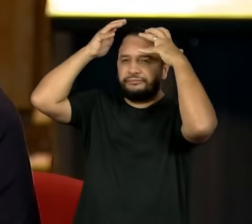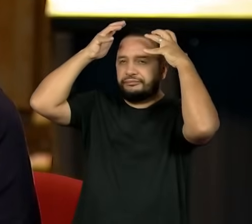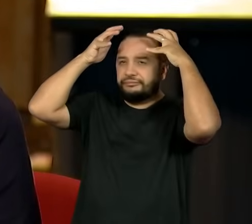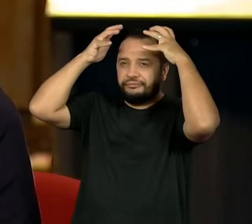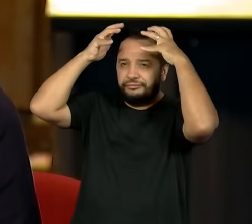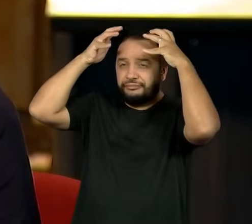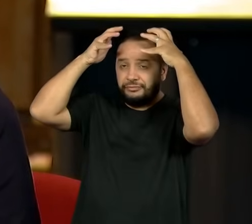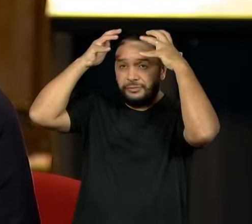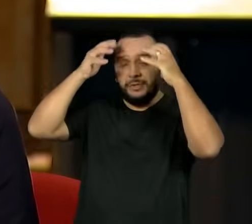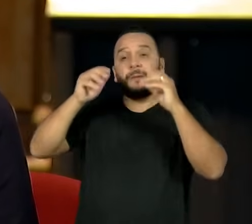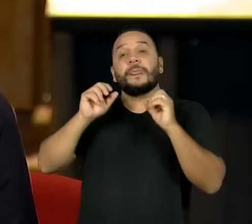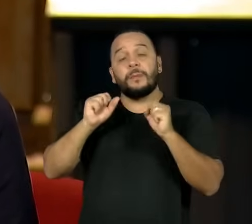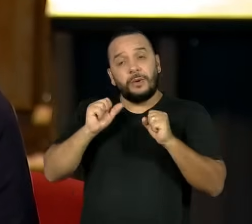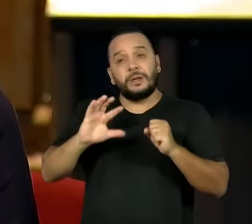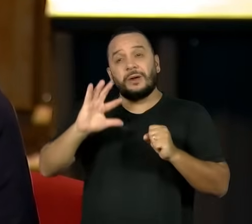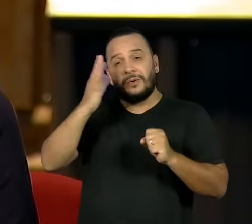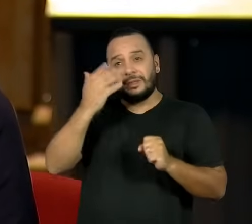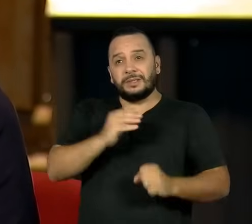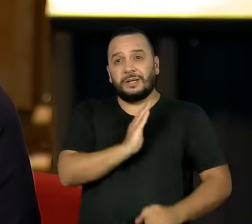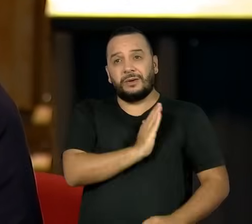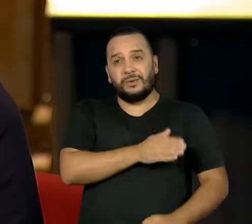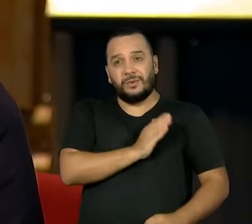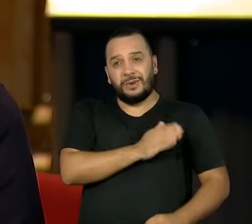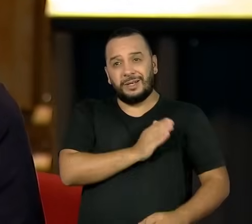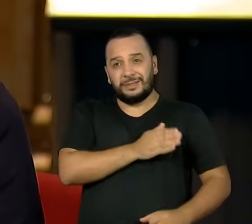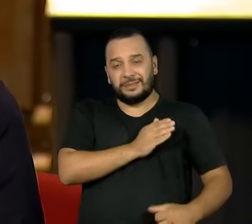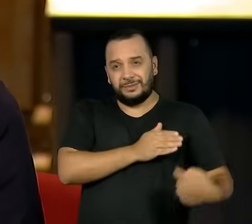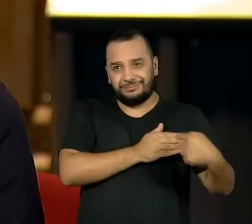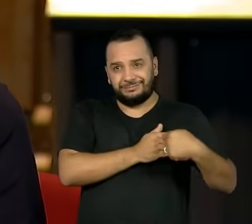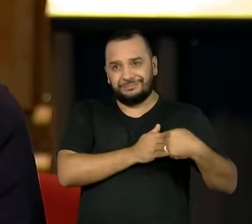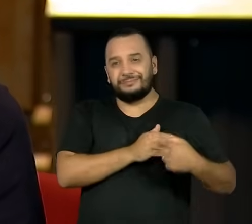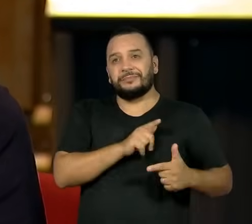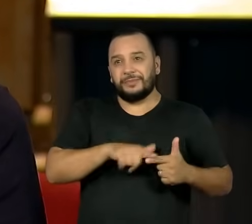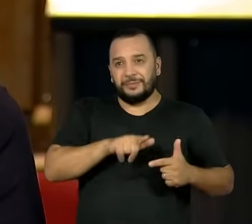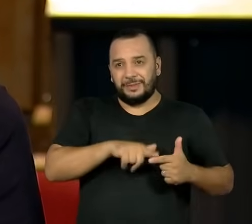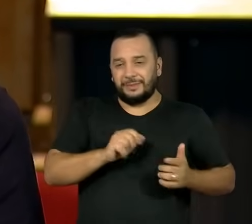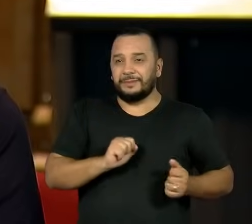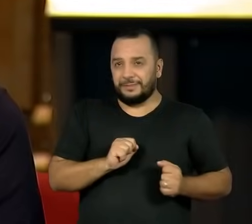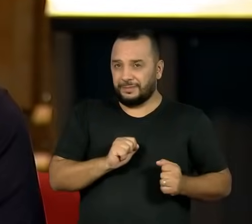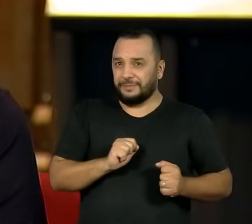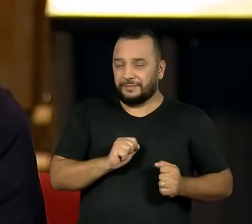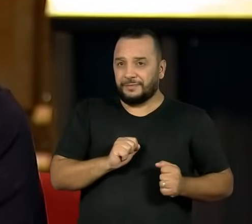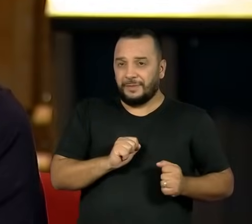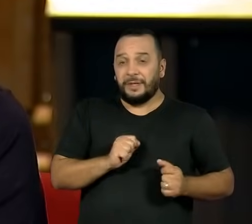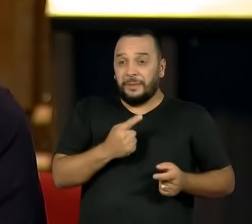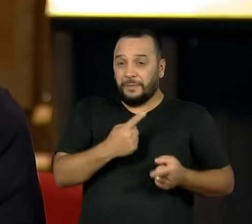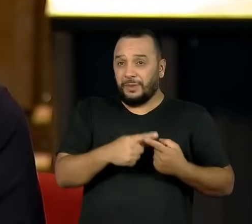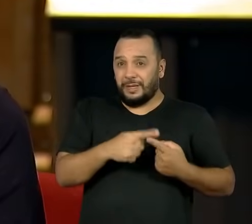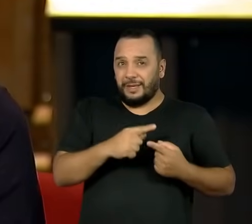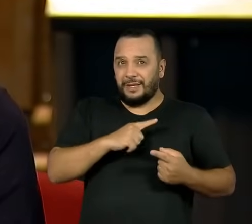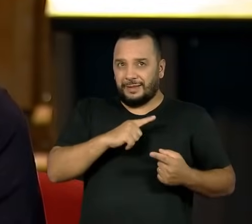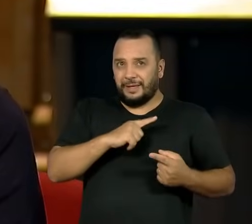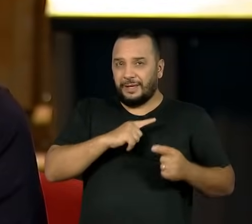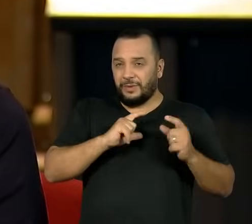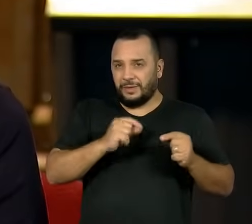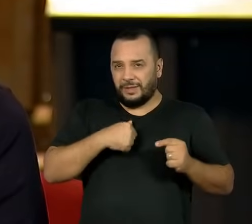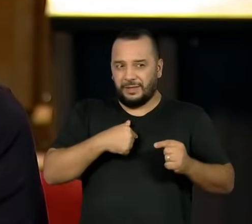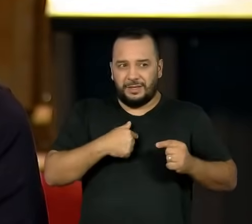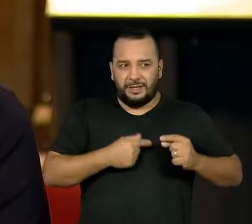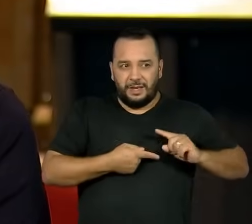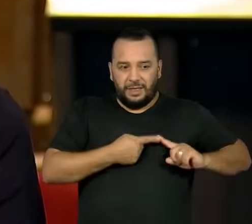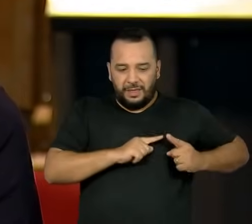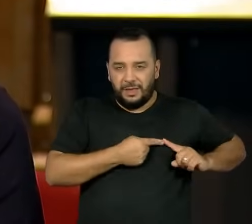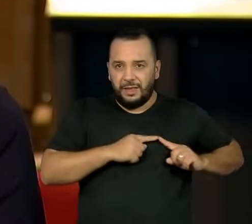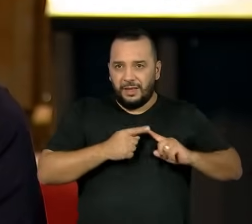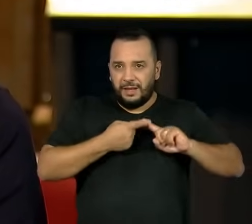potencial cardiotoxicidade. Então, a psilocibina, ela atua sobre certos receptores de serotonina